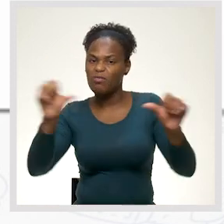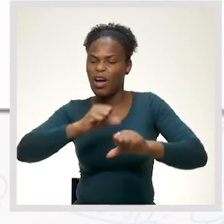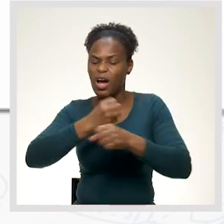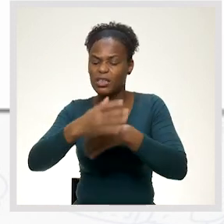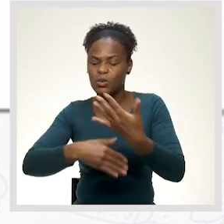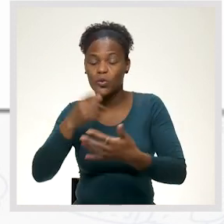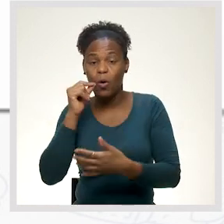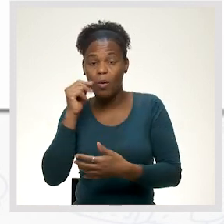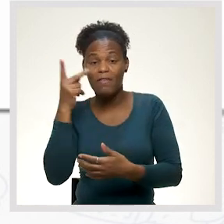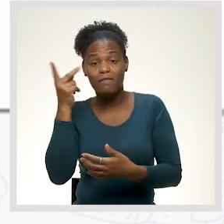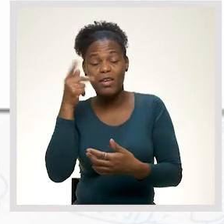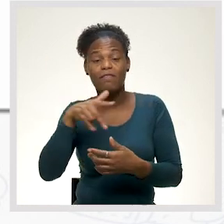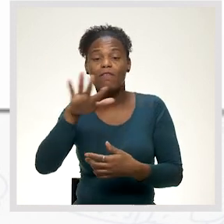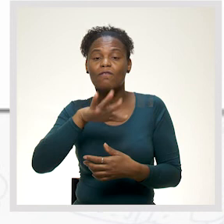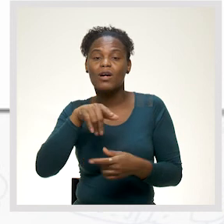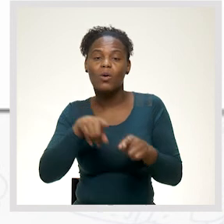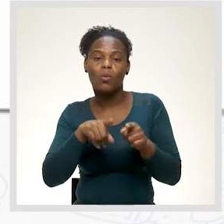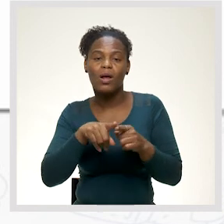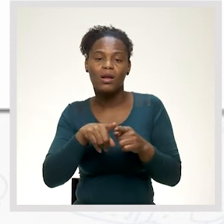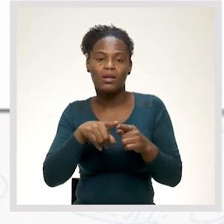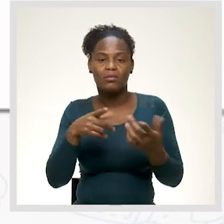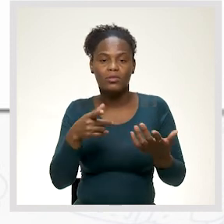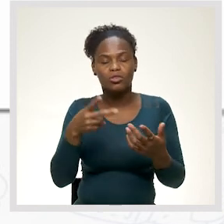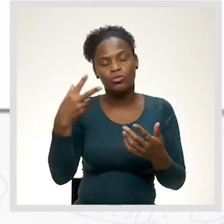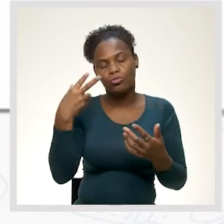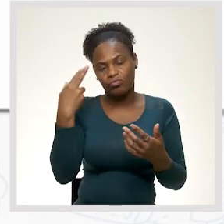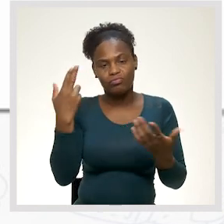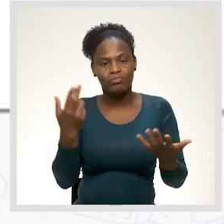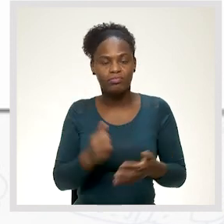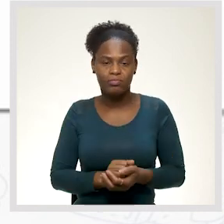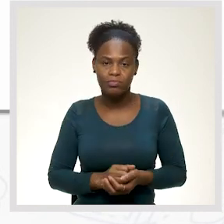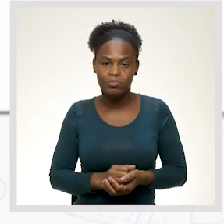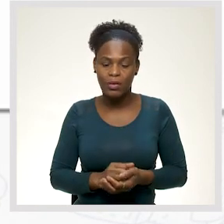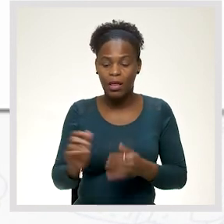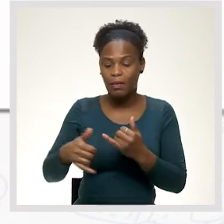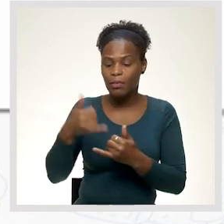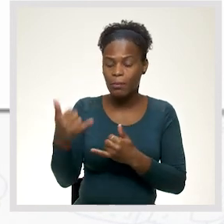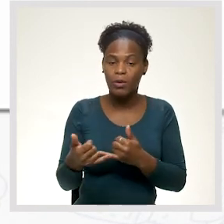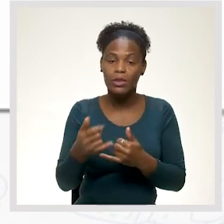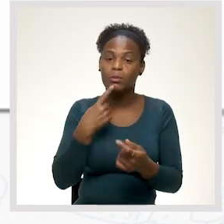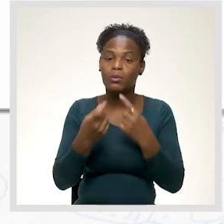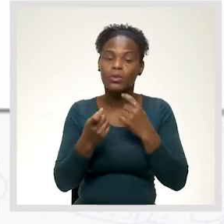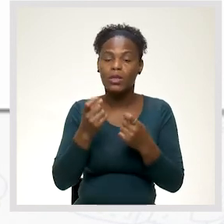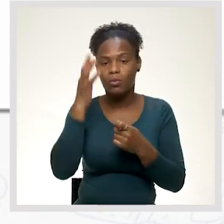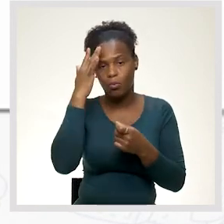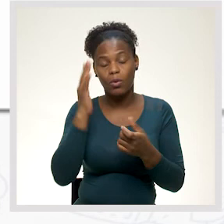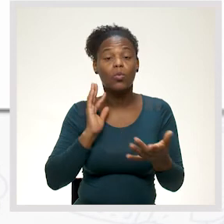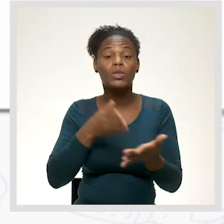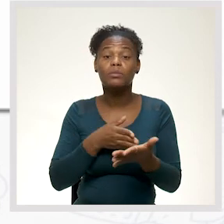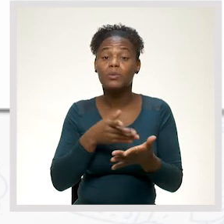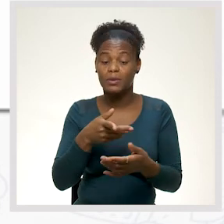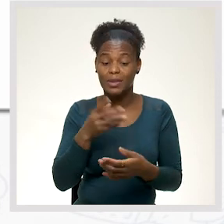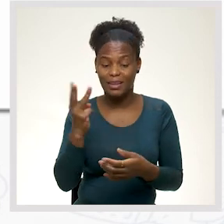más ações dos homens, que vivem numa espécie de sonambulismo. E para a última